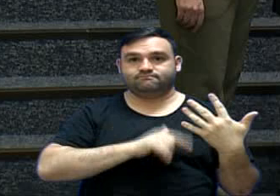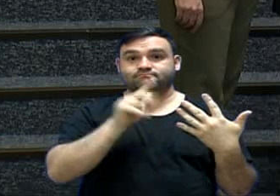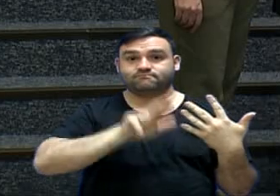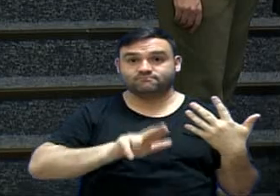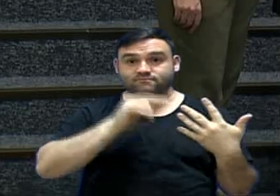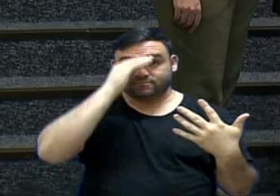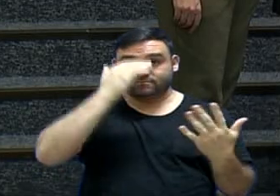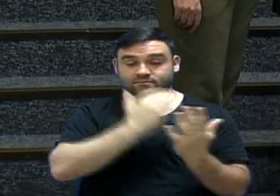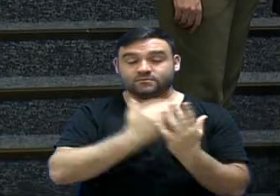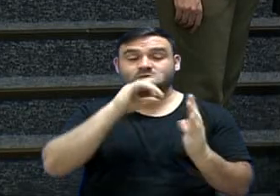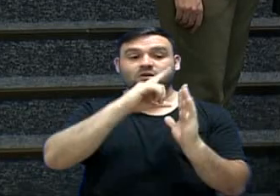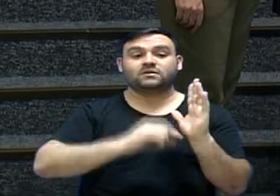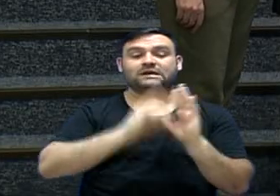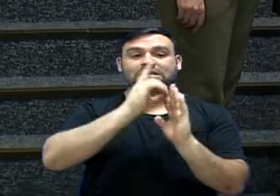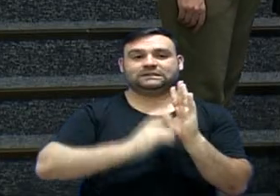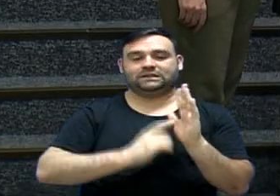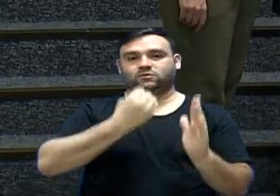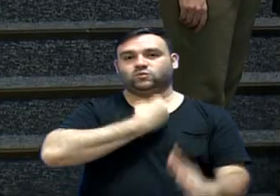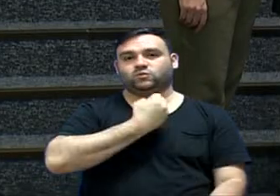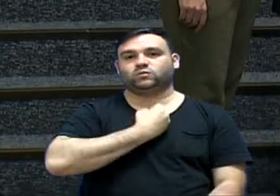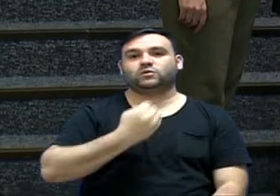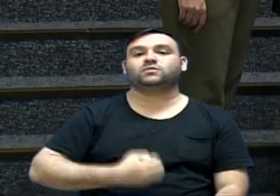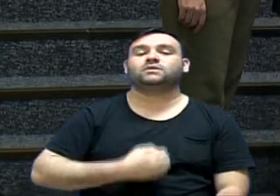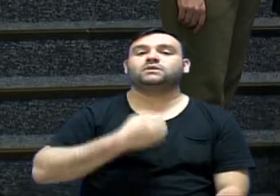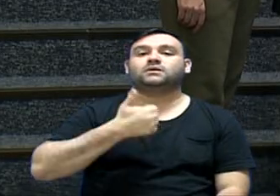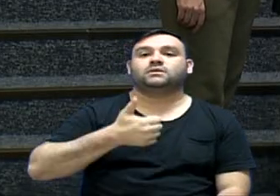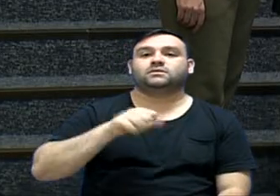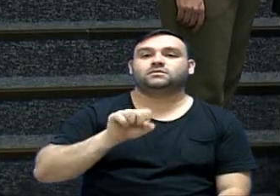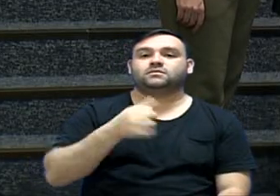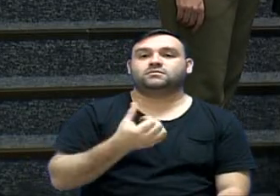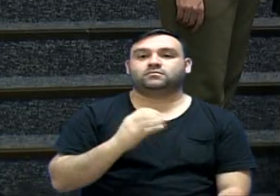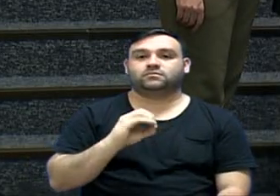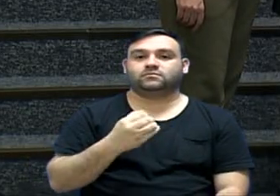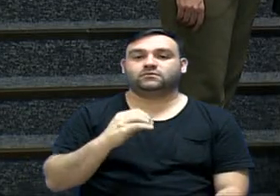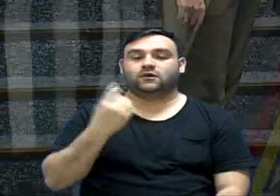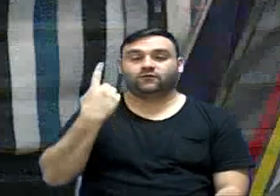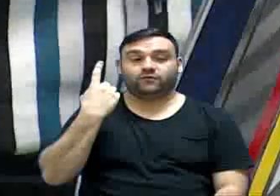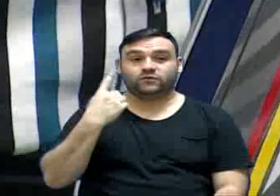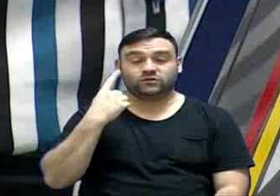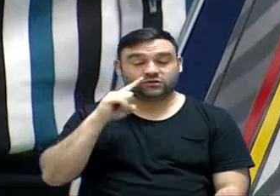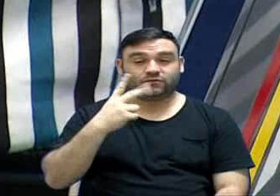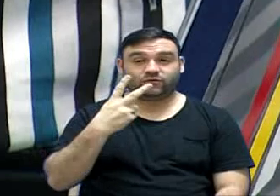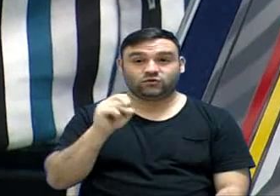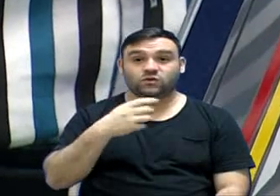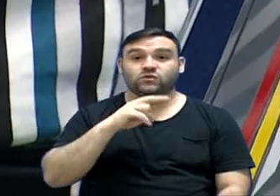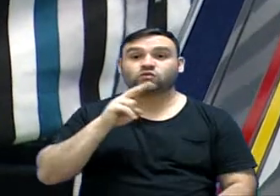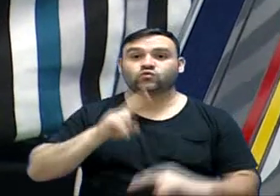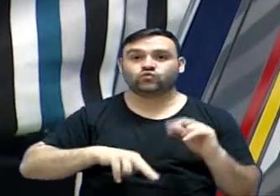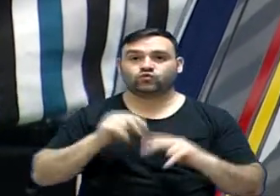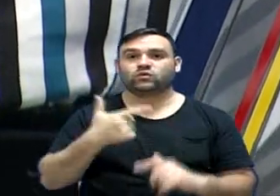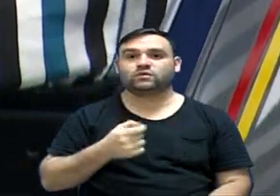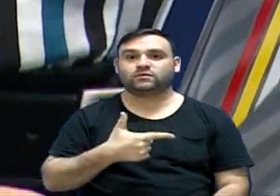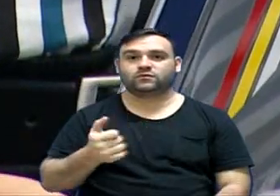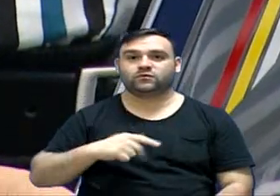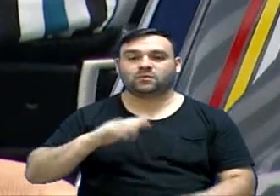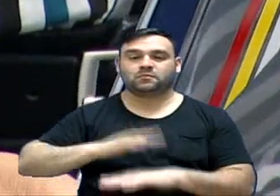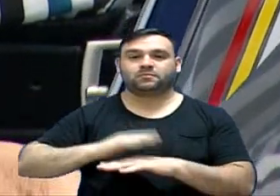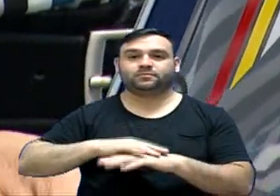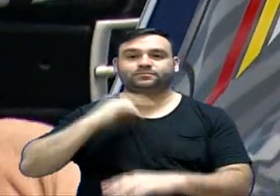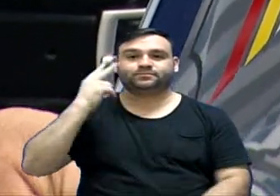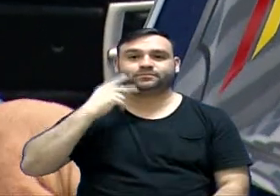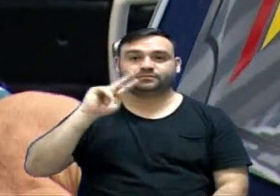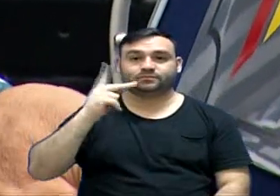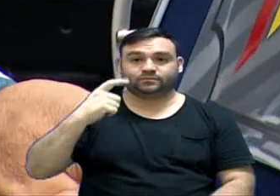em conformidade com o Decreto Legislativo número 1860, de 28 de 6 de 2021, de autoria do vereador Dr.